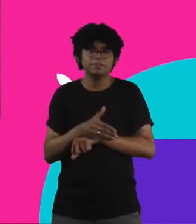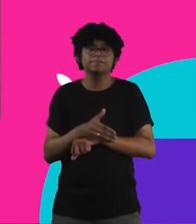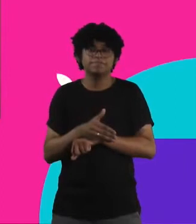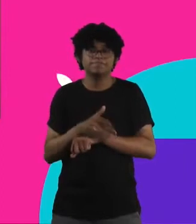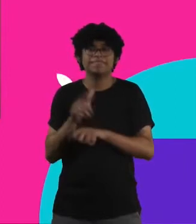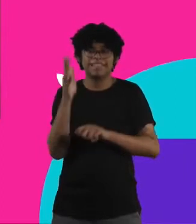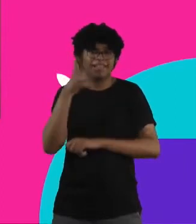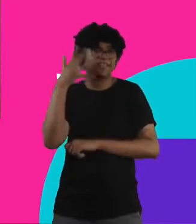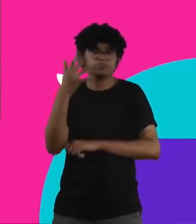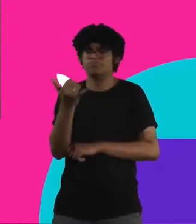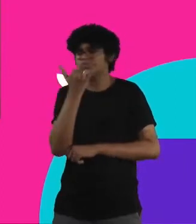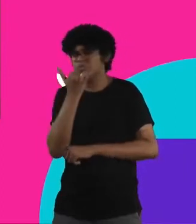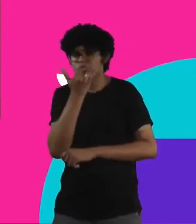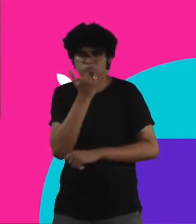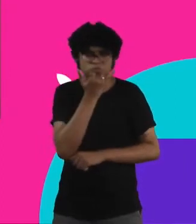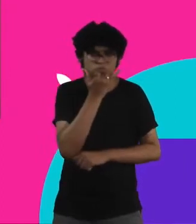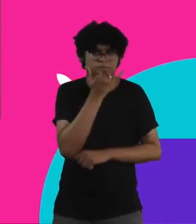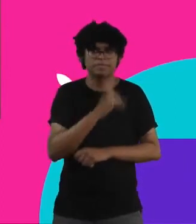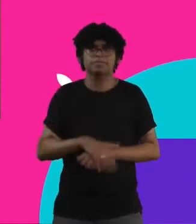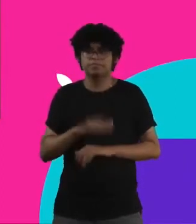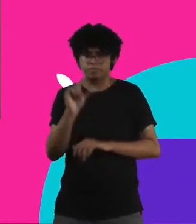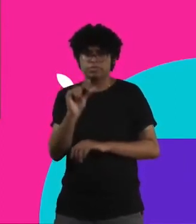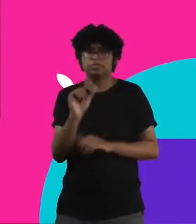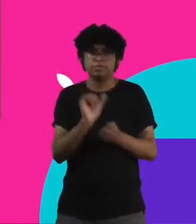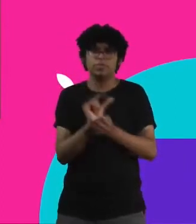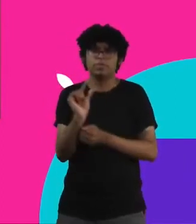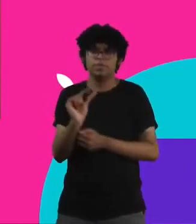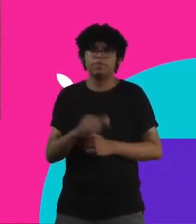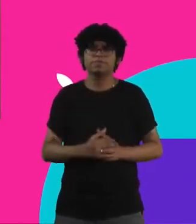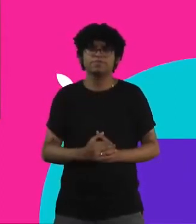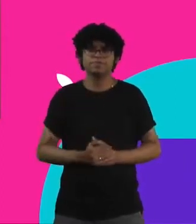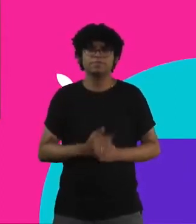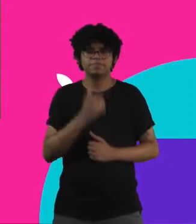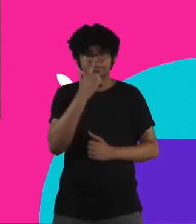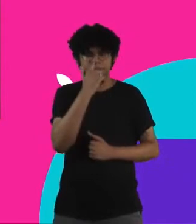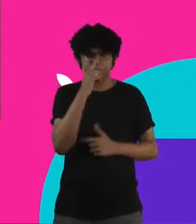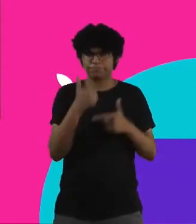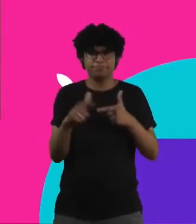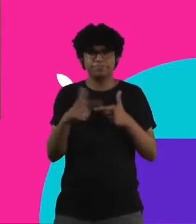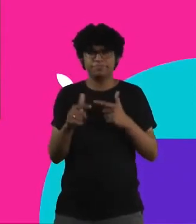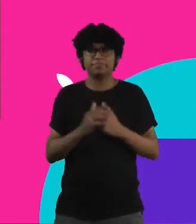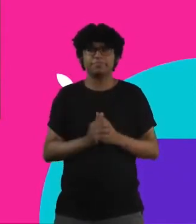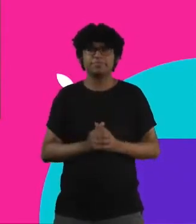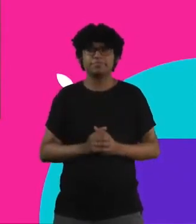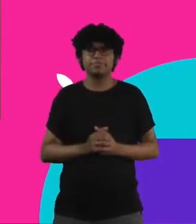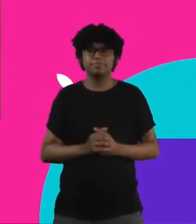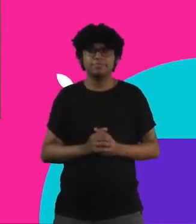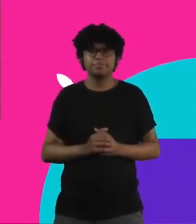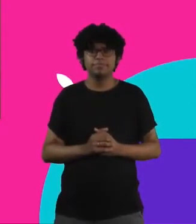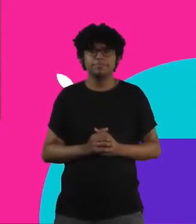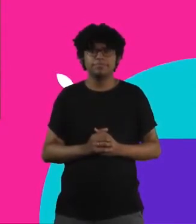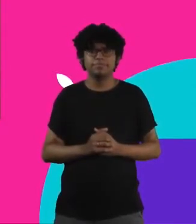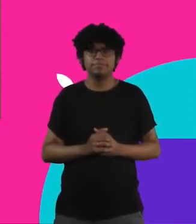na palestra. Mil desculpas. Só um Não, instantinho. sem problema, Alan. Vamos fazer. A gente entra